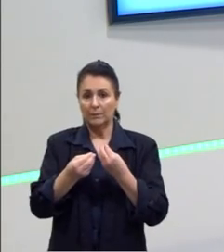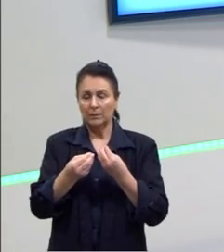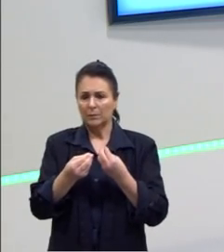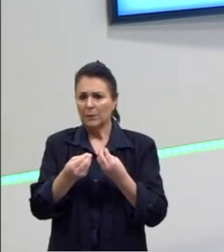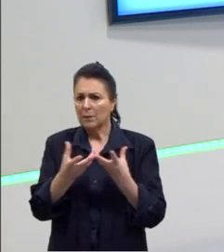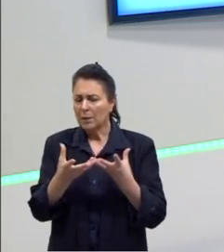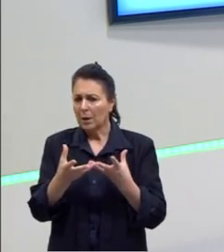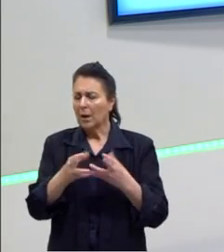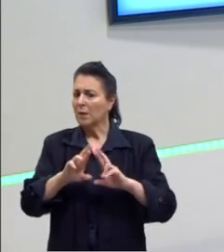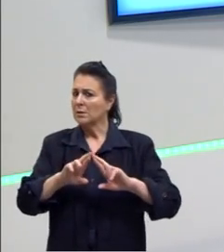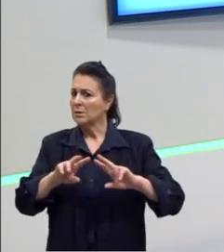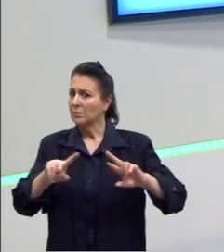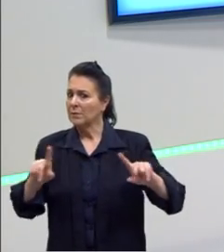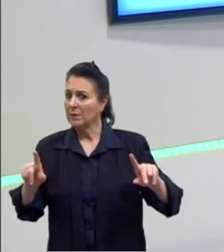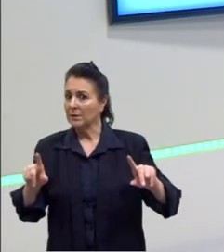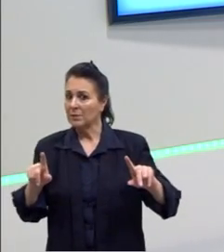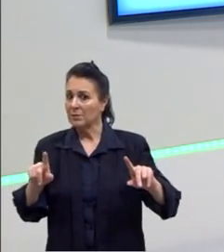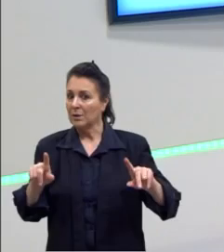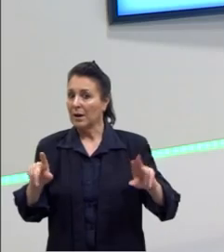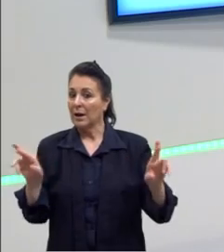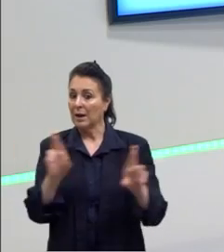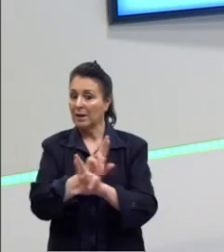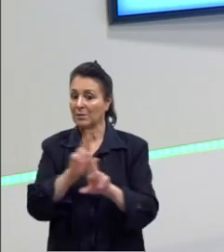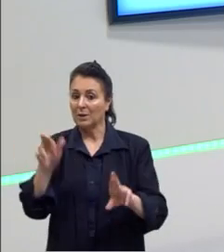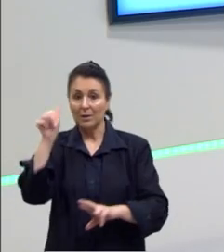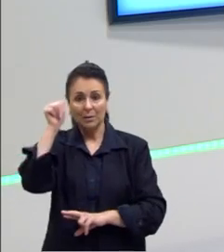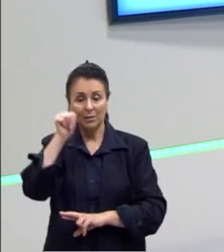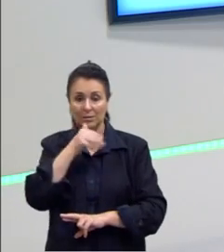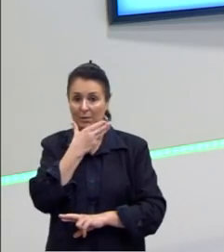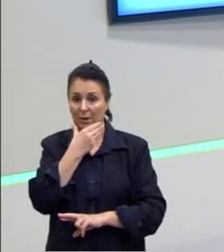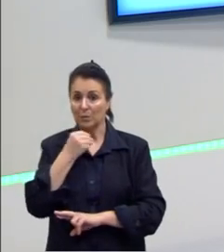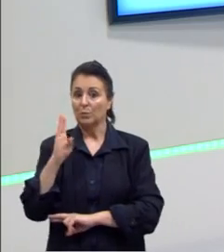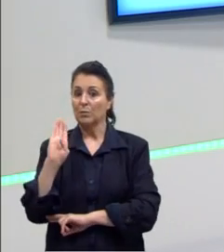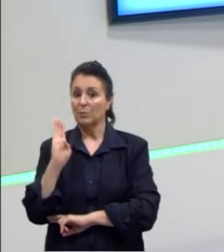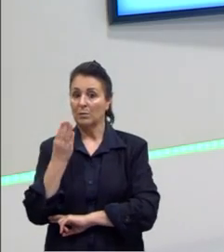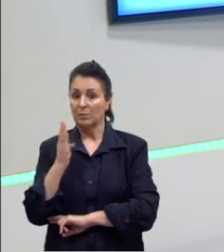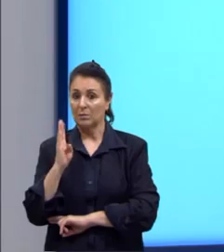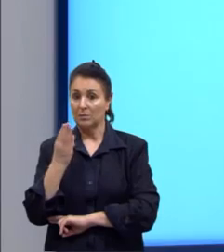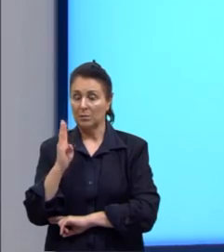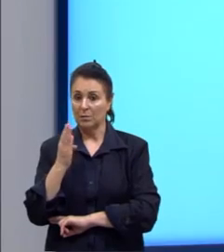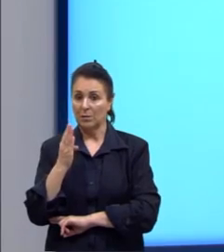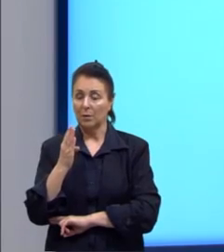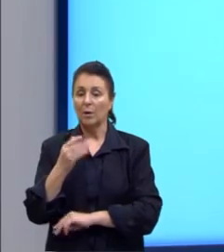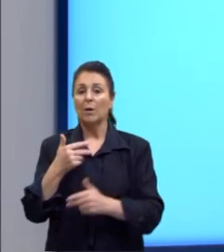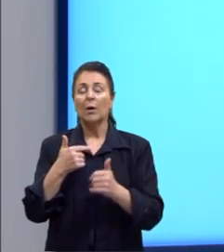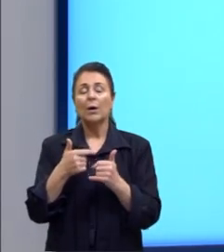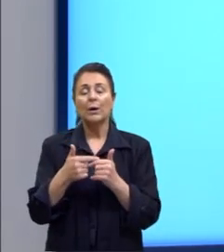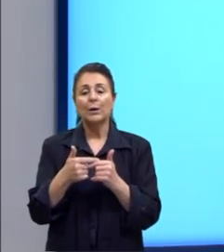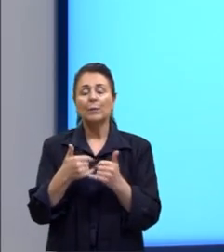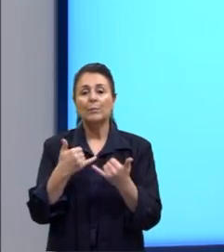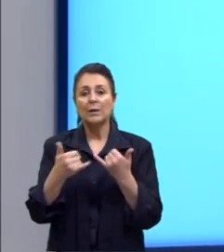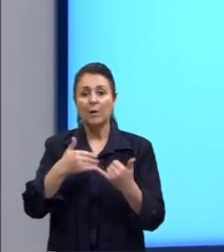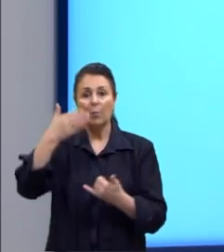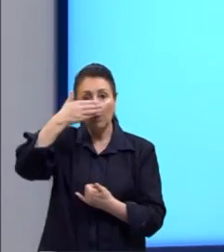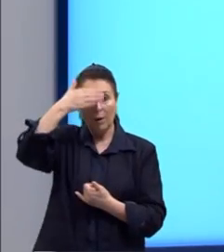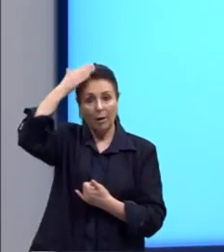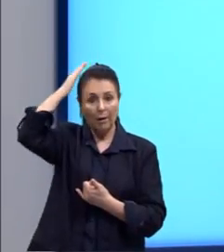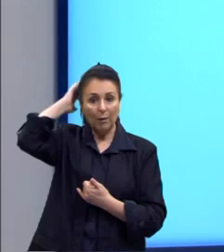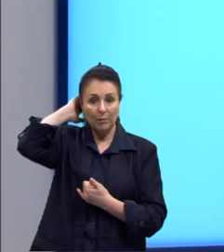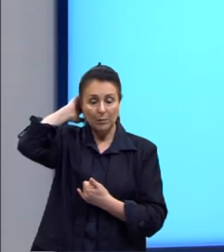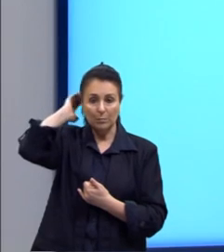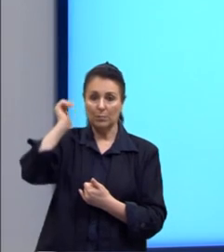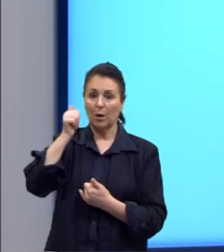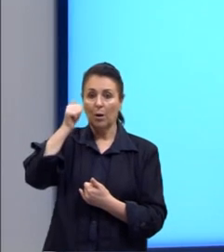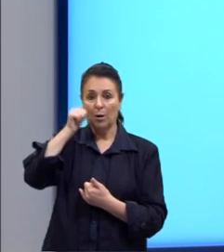diferentes relacionado ao sexo sexo biológico um exemplo é calvície né e mulheres é